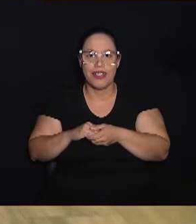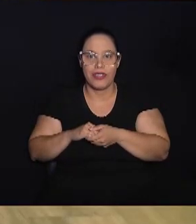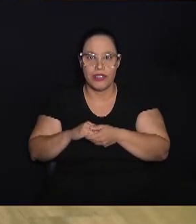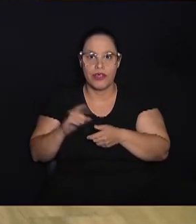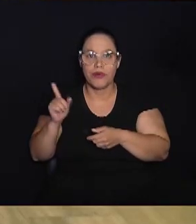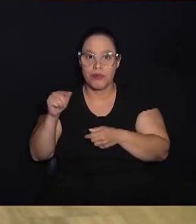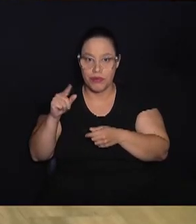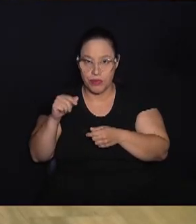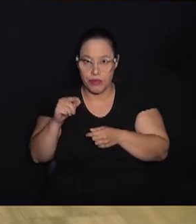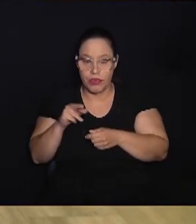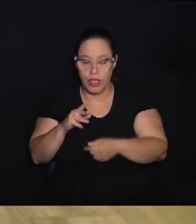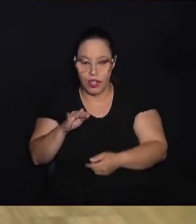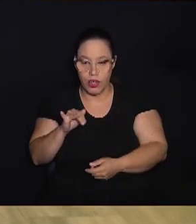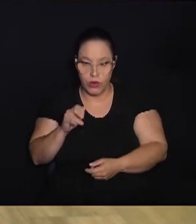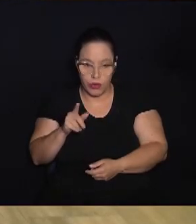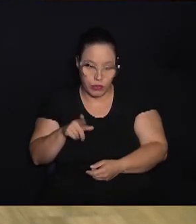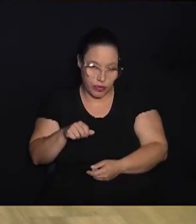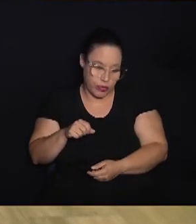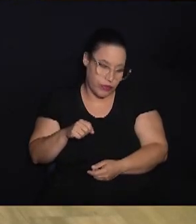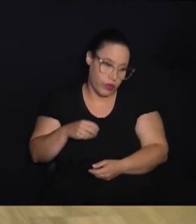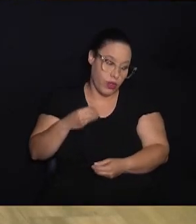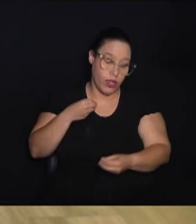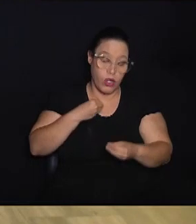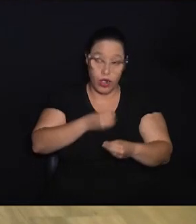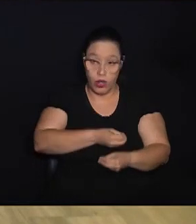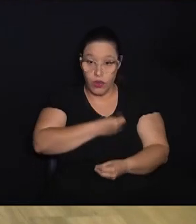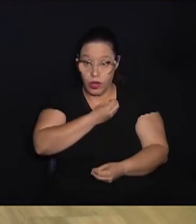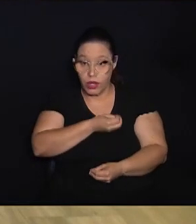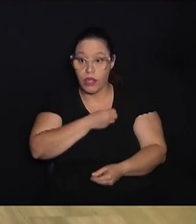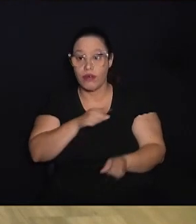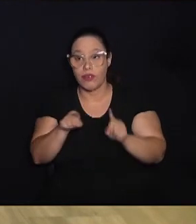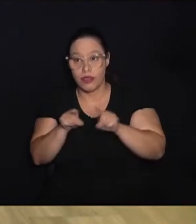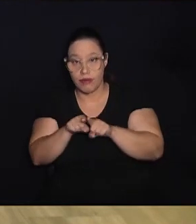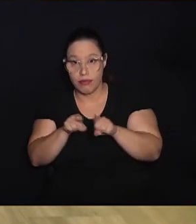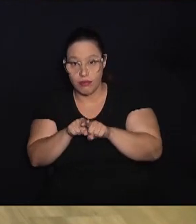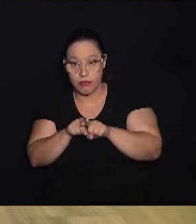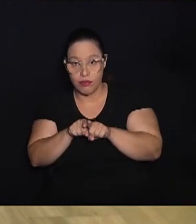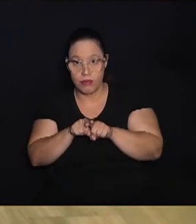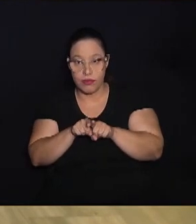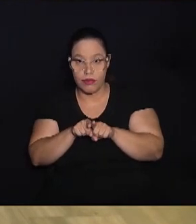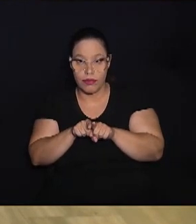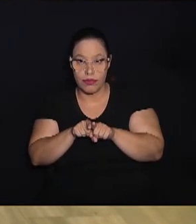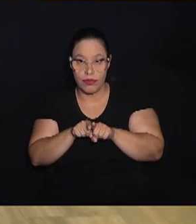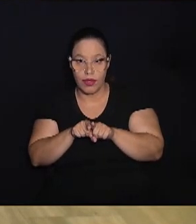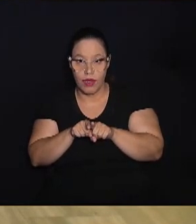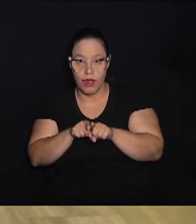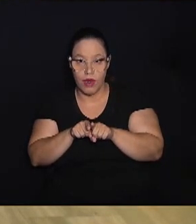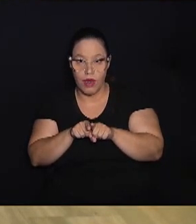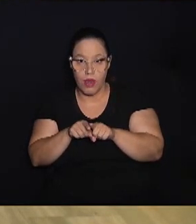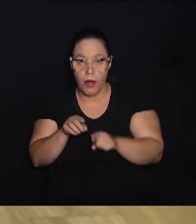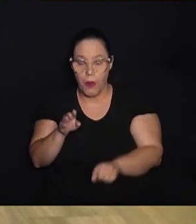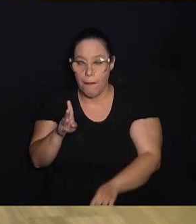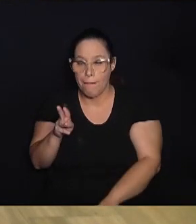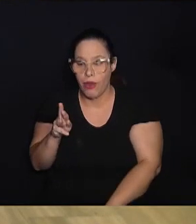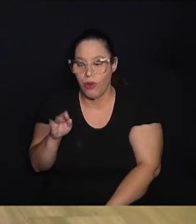usa dessa linguagem para falar da nossa finitude né Ele vive com o irmão com baunilha e com o chocolate dentro do congelador e